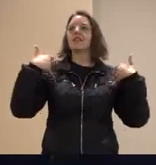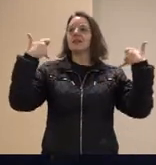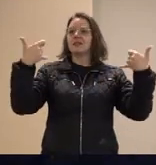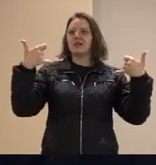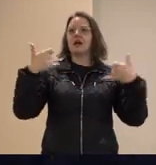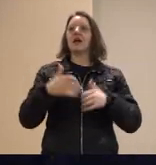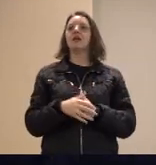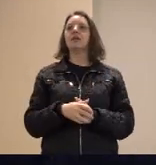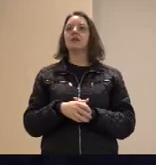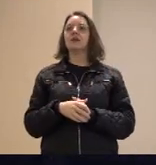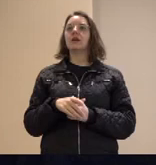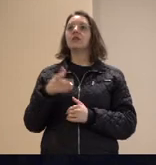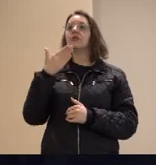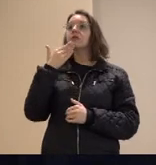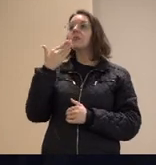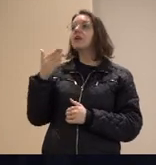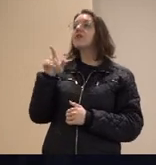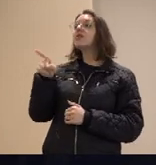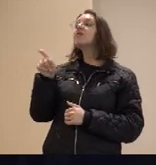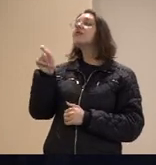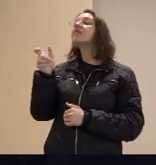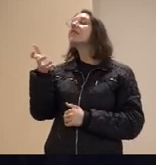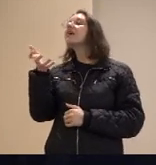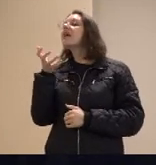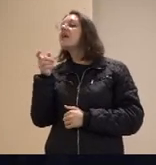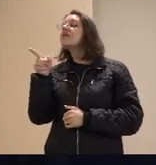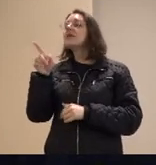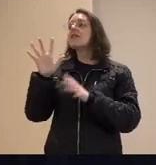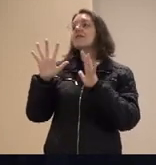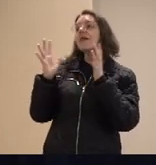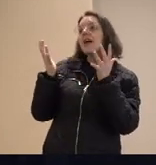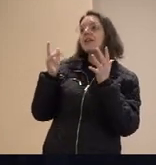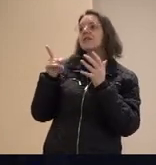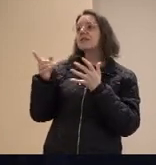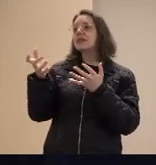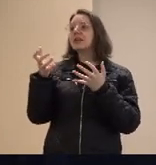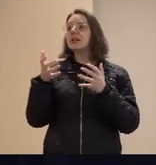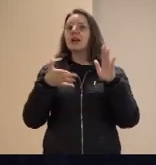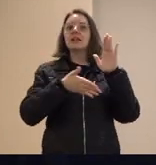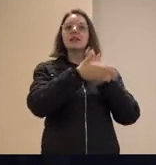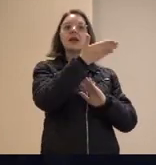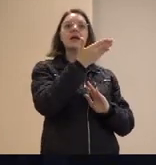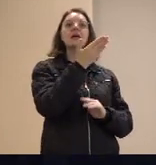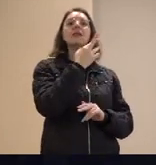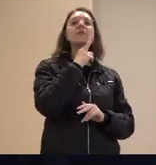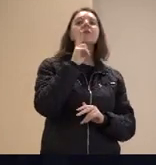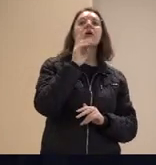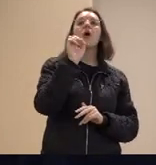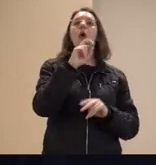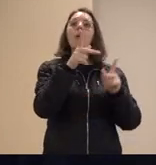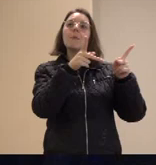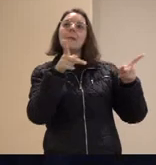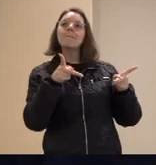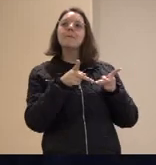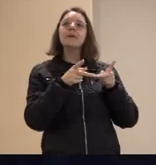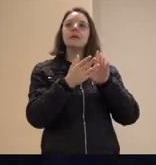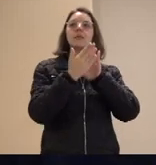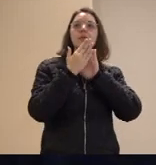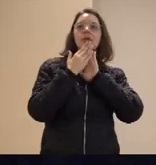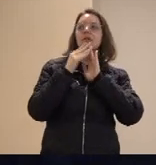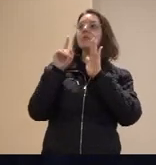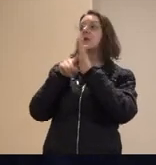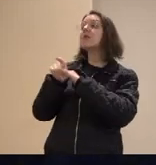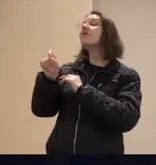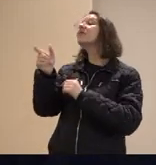verdade, a gente pede para eles o que eles querem. Se eles querem festinha, se eles querem sair para comer fora, uma pizza, um lanche. E a gente